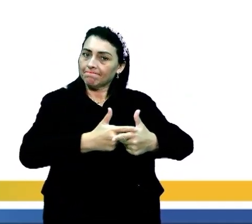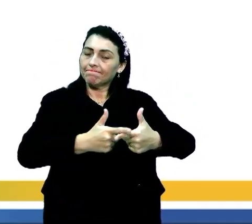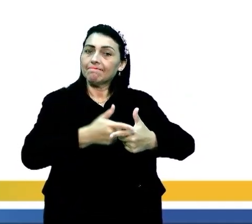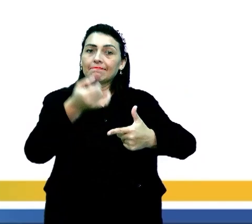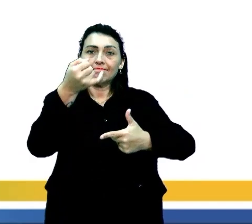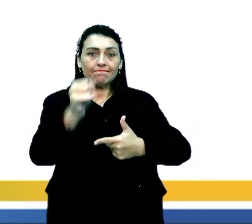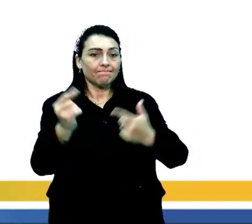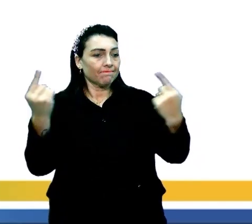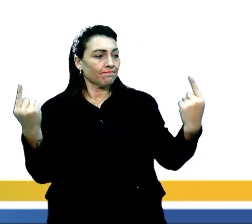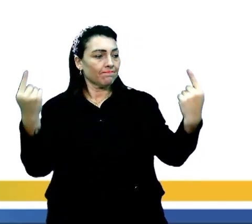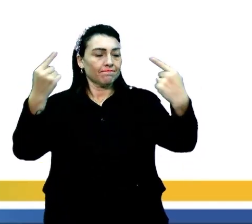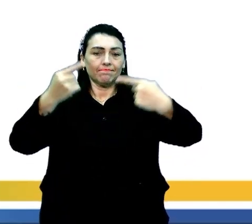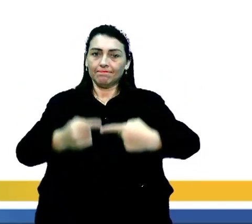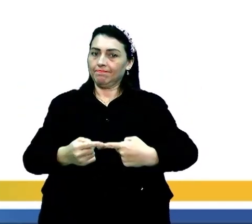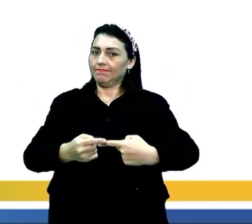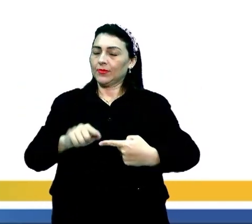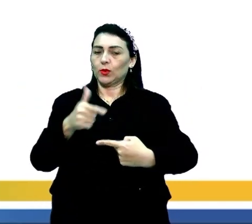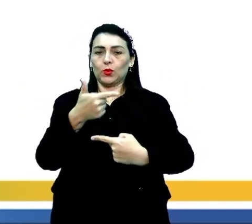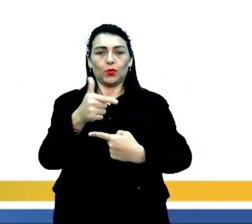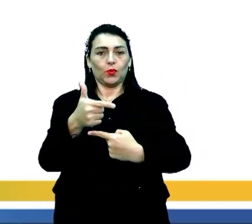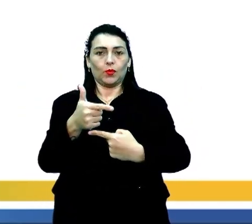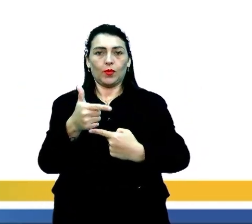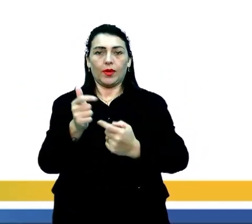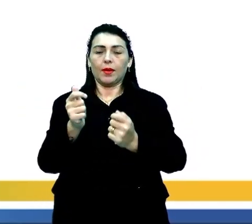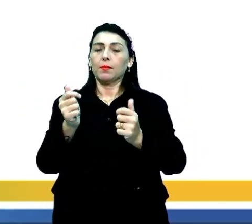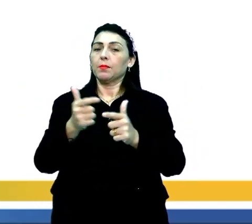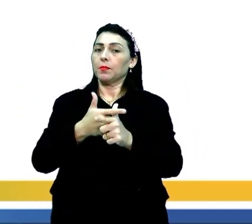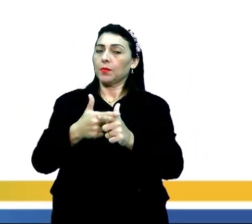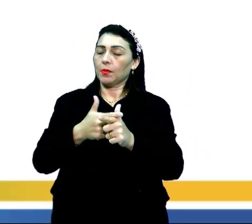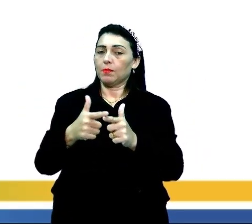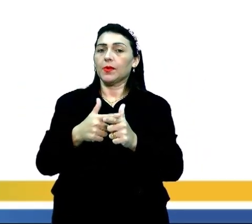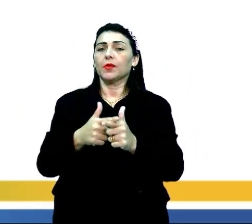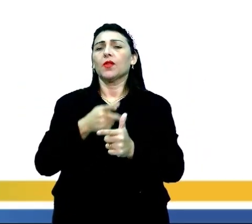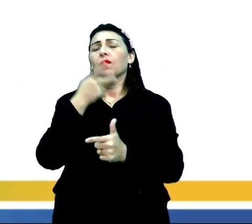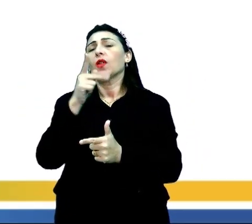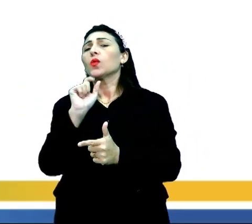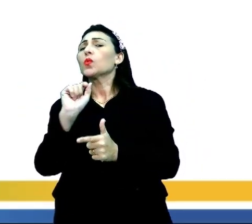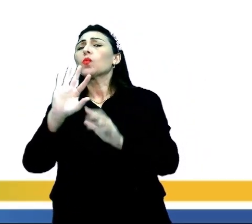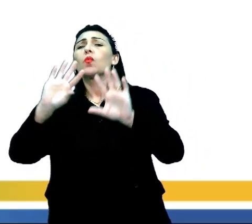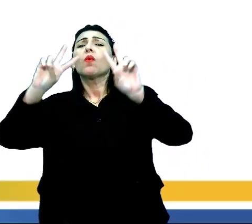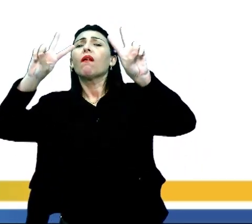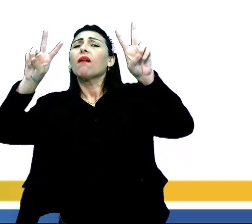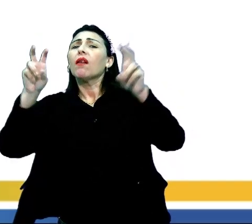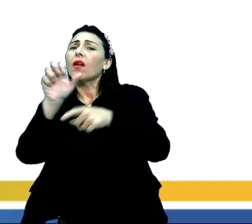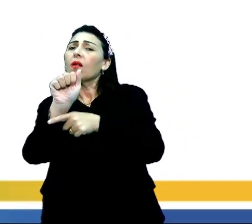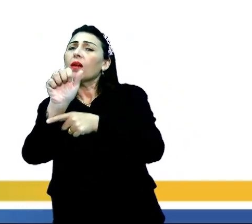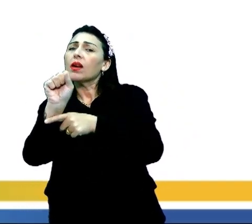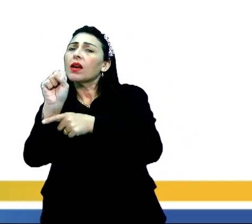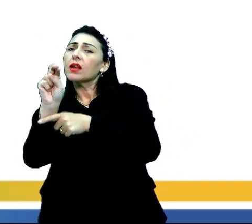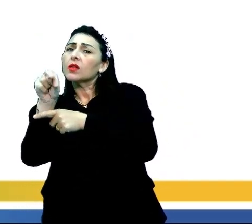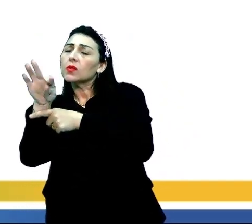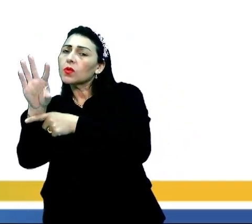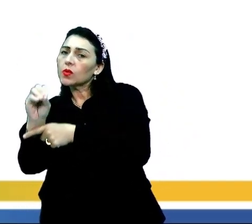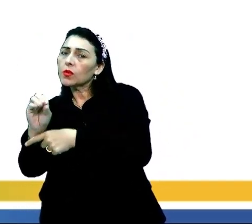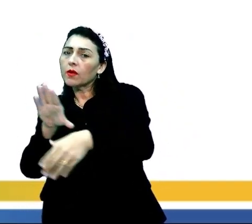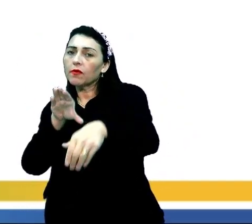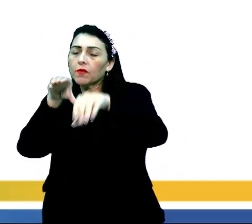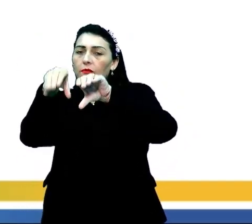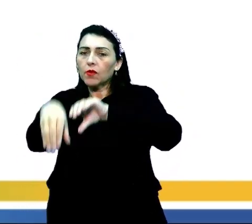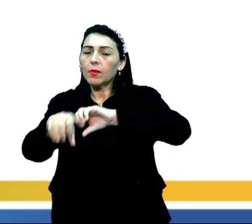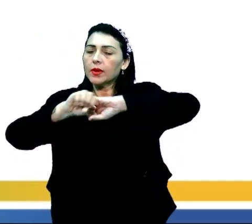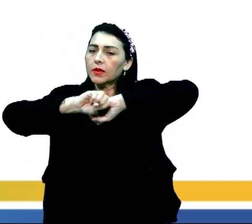se não fosse um desafio, não seria um problema. E eu estou falando de que assunto, professora? Eu estou falando da